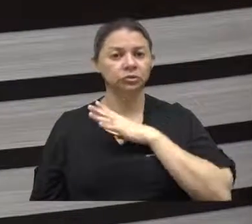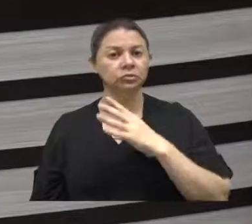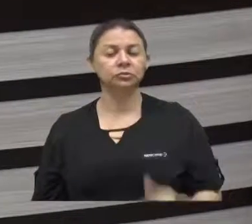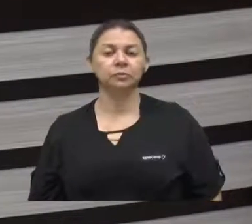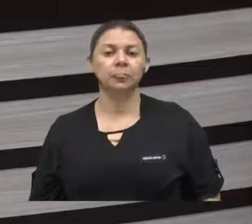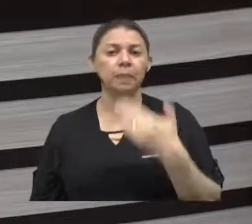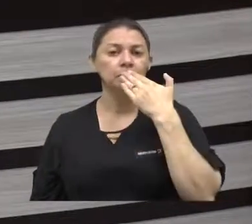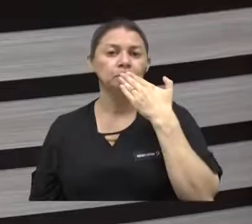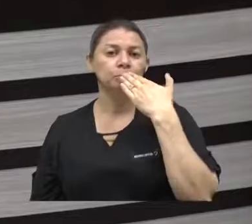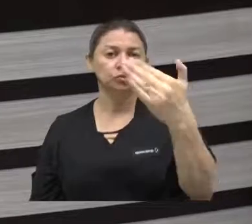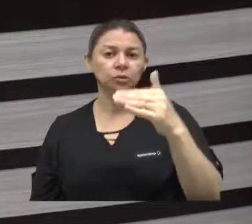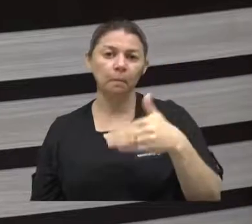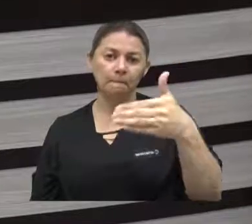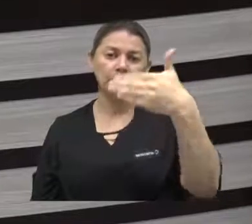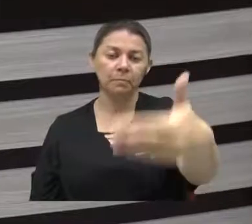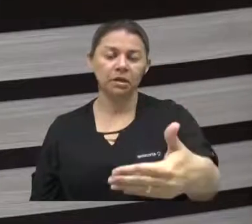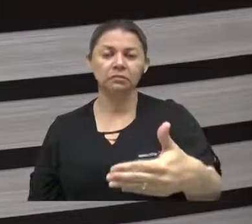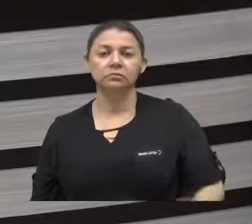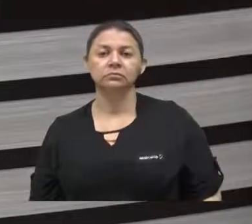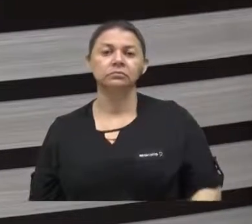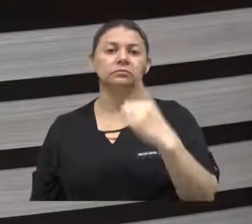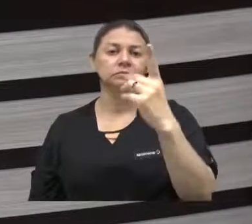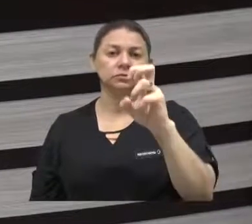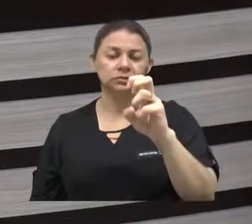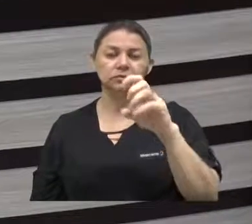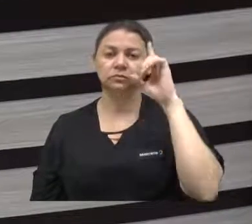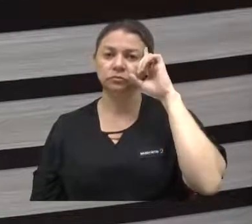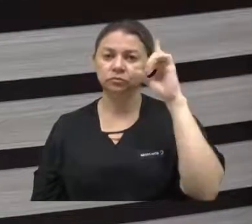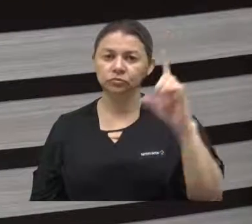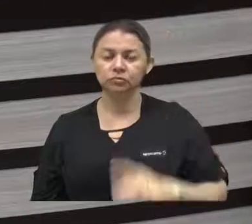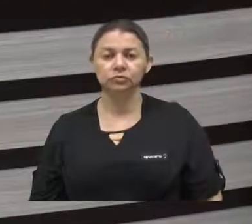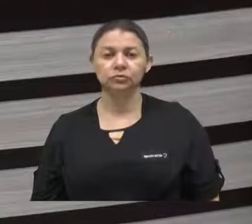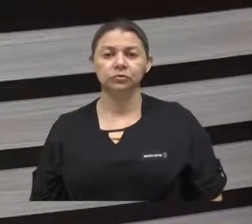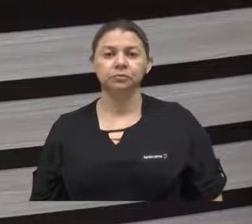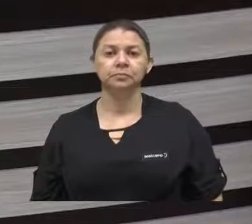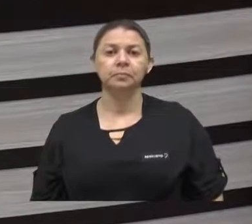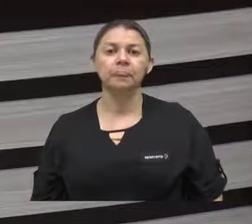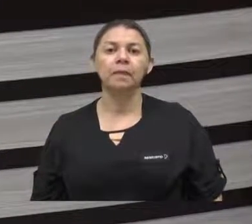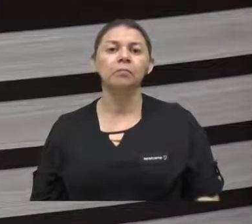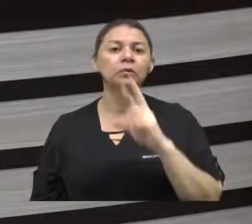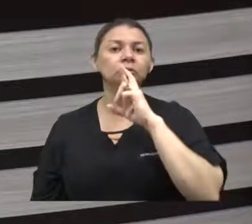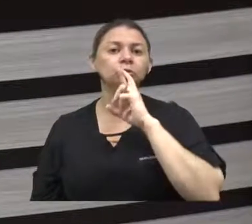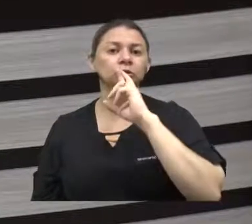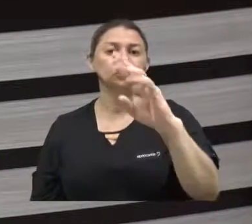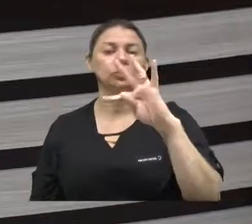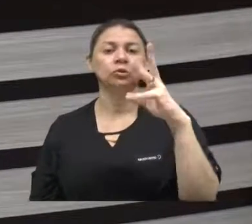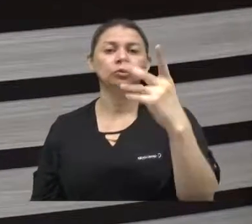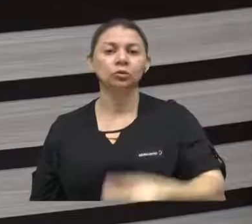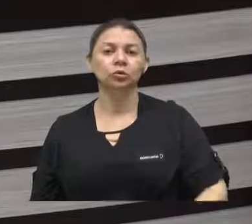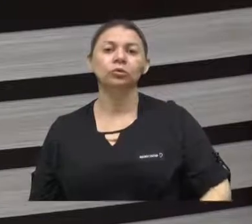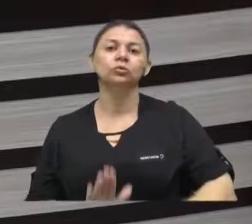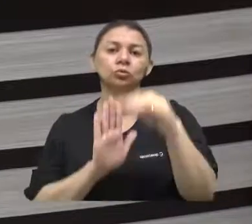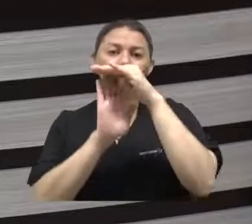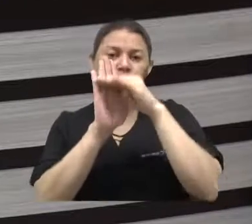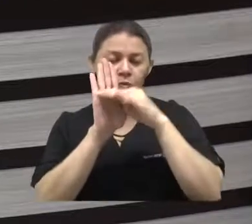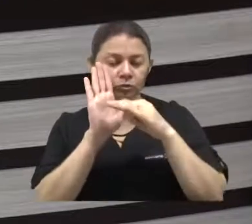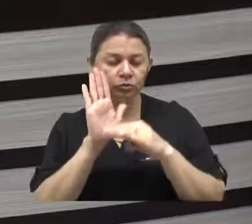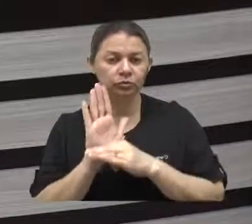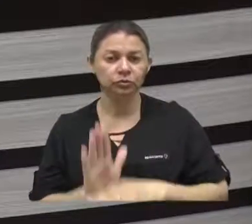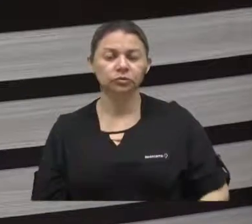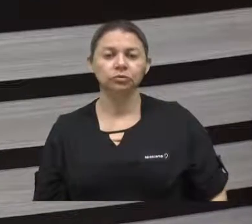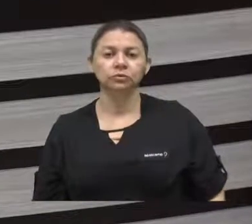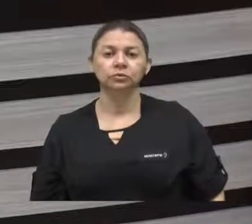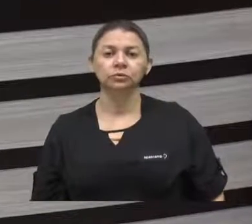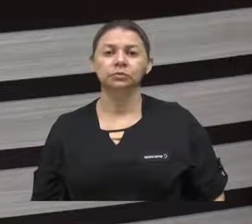respeitosamente a prorrogação do prazo de 15 dias, além do prazo regimental, com o objetivo de responder os ofícios abaixo descritos, em virtude dos